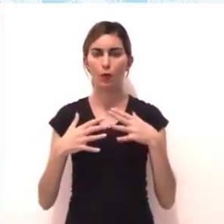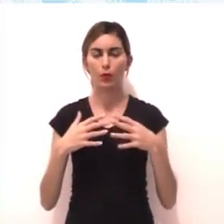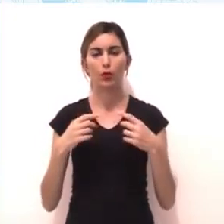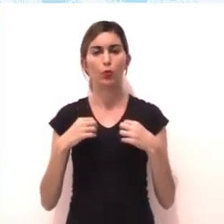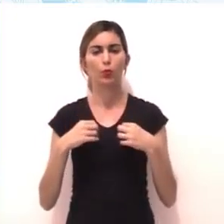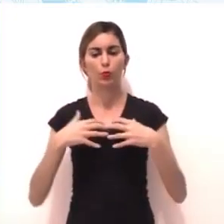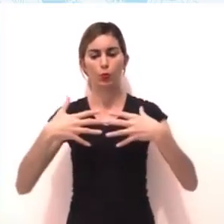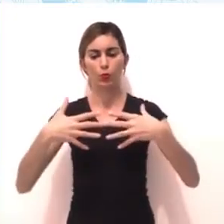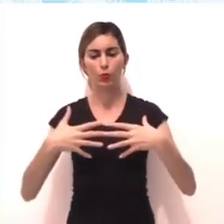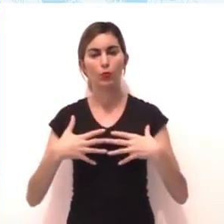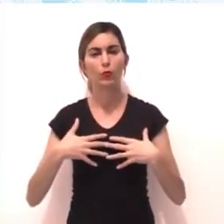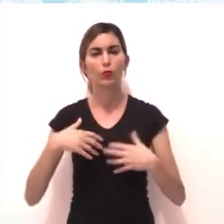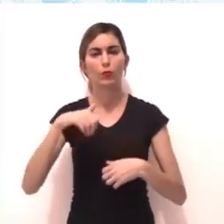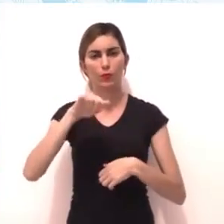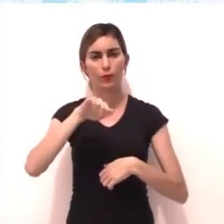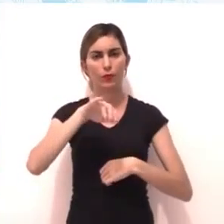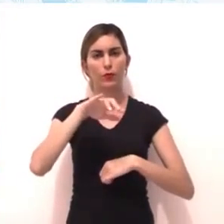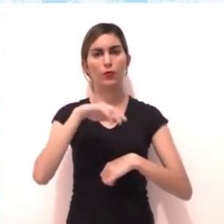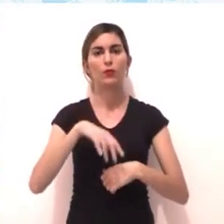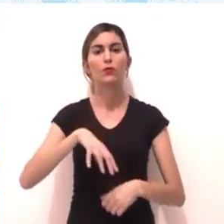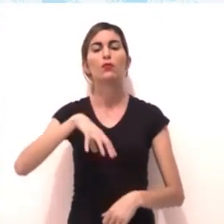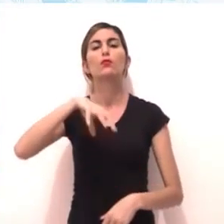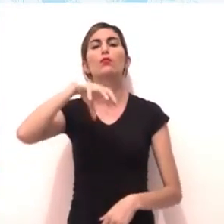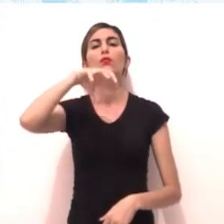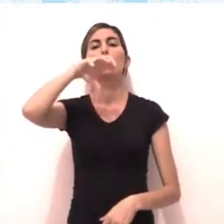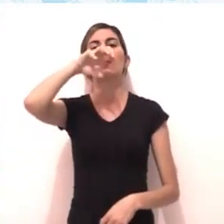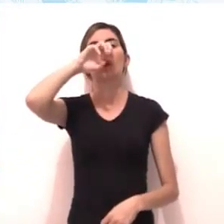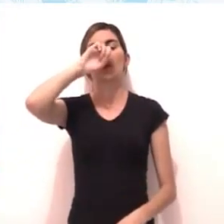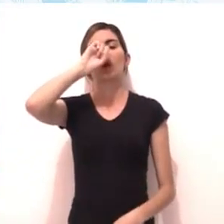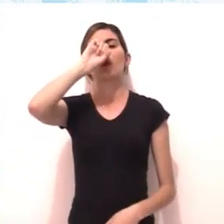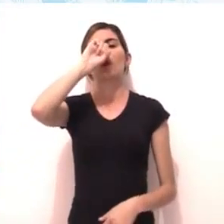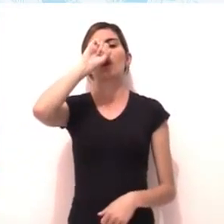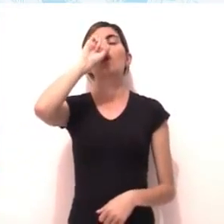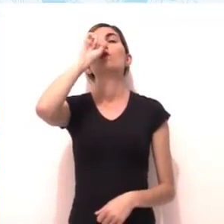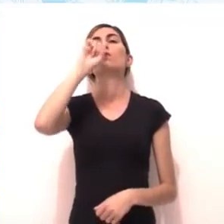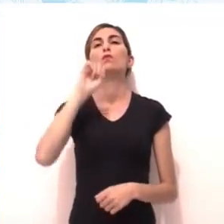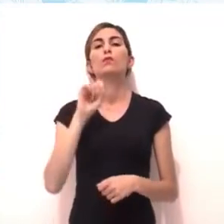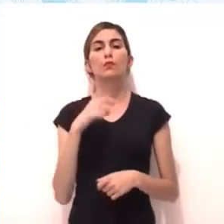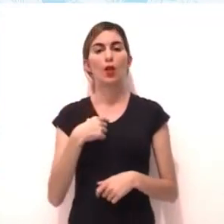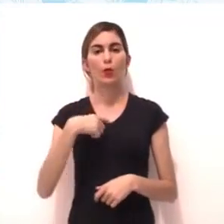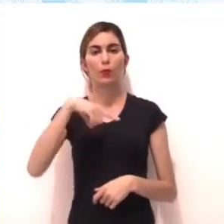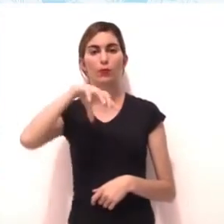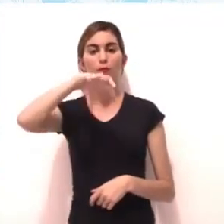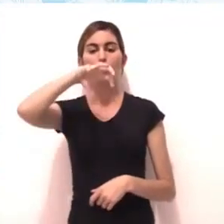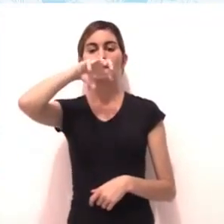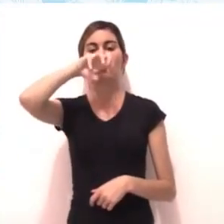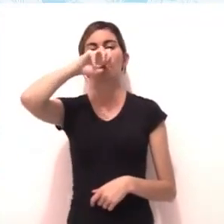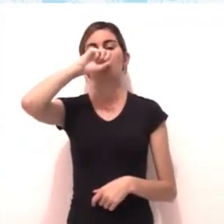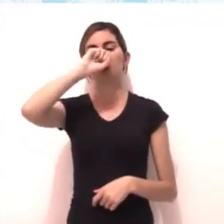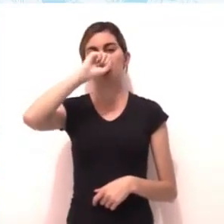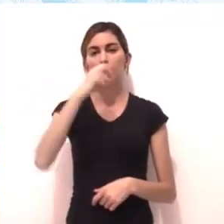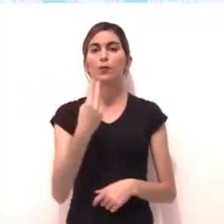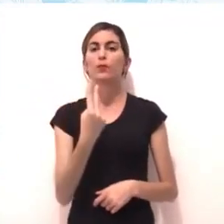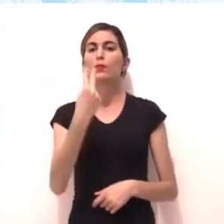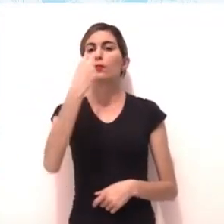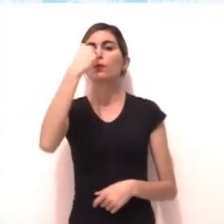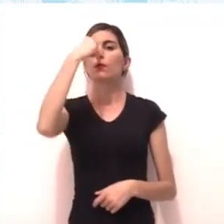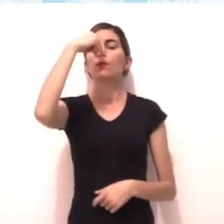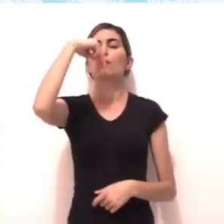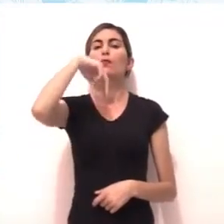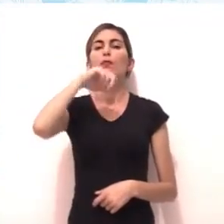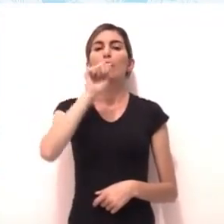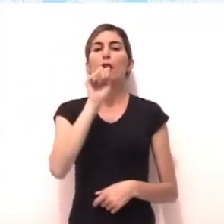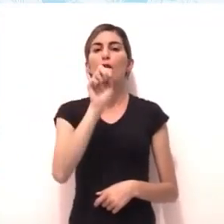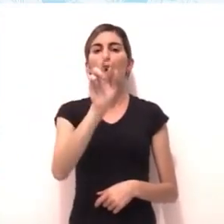respiratórios. O movimento de inspiração, que é a entrada